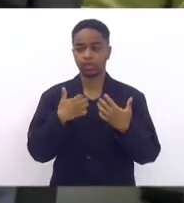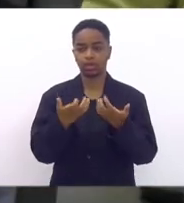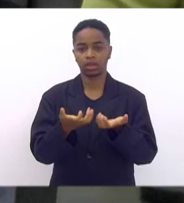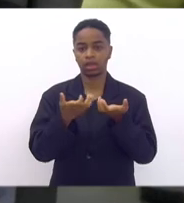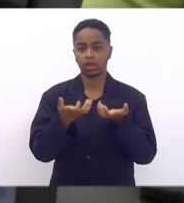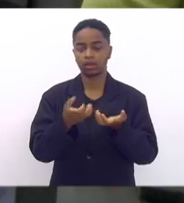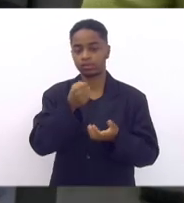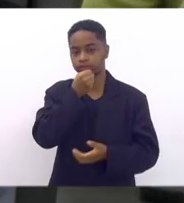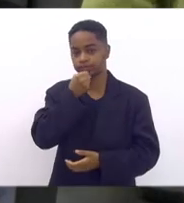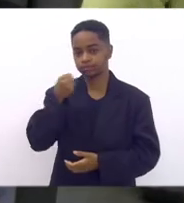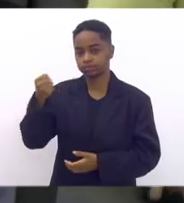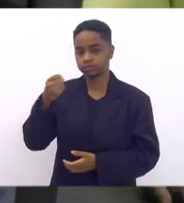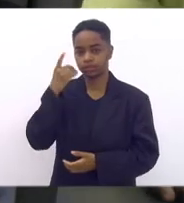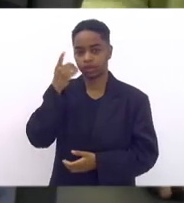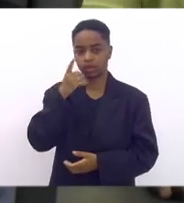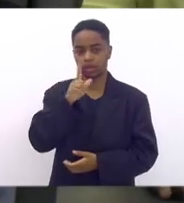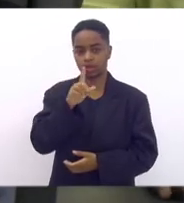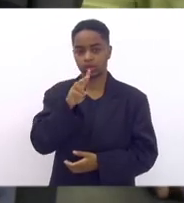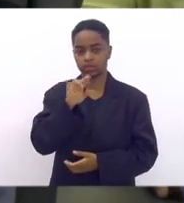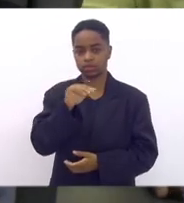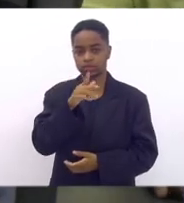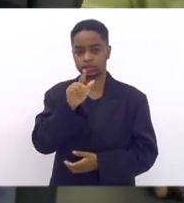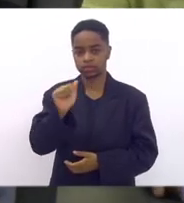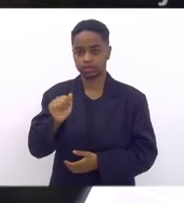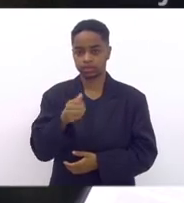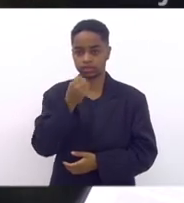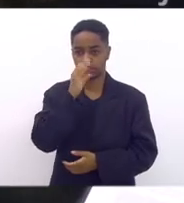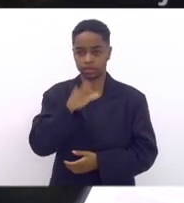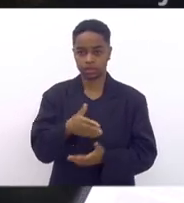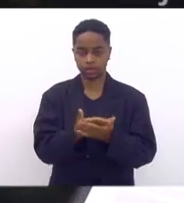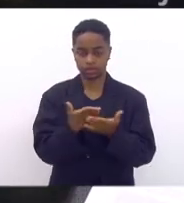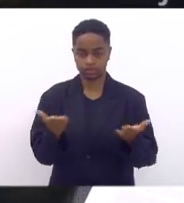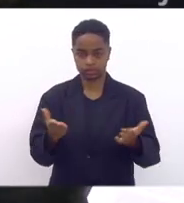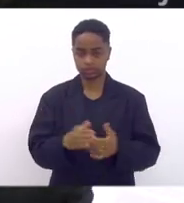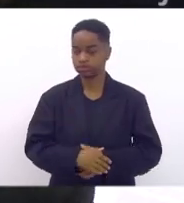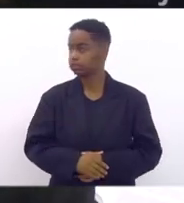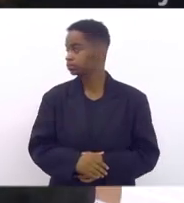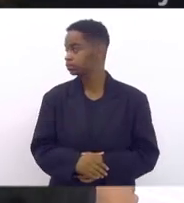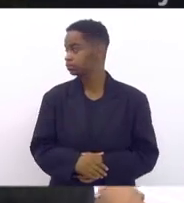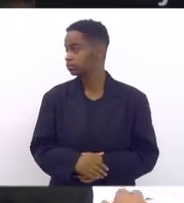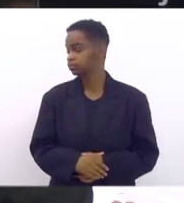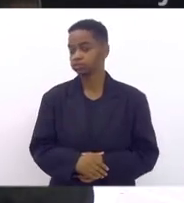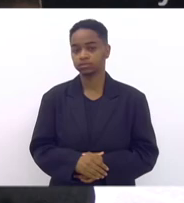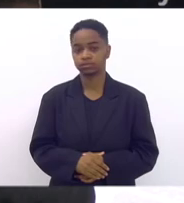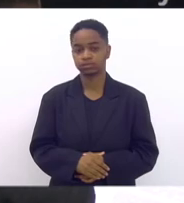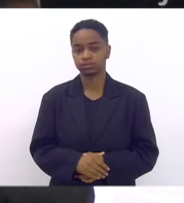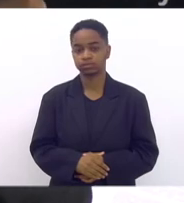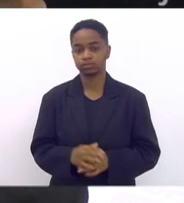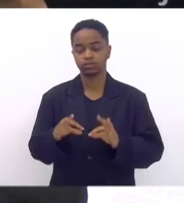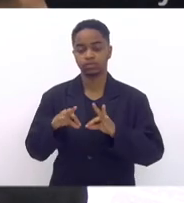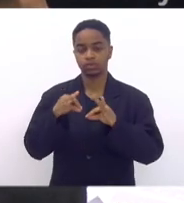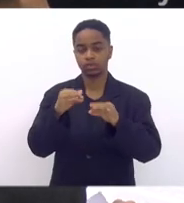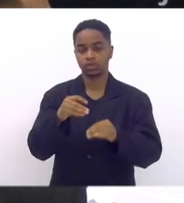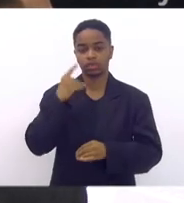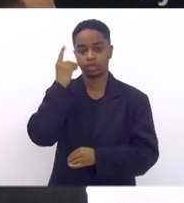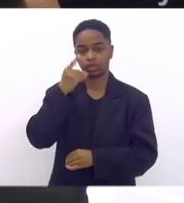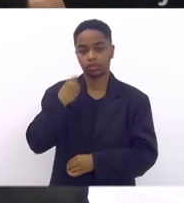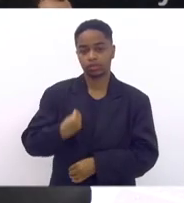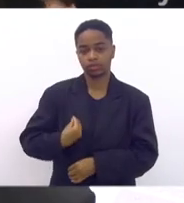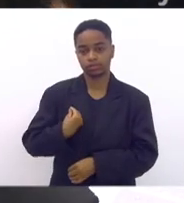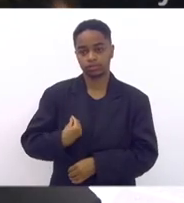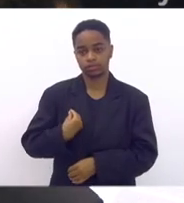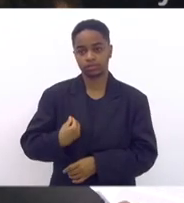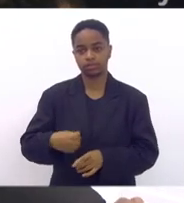pra deputada Lucinha boa tarde a todos todos os deputados presentes